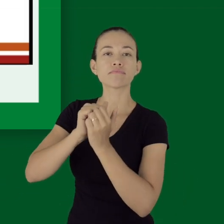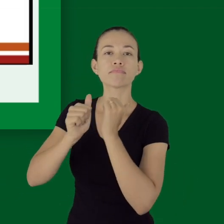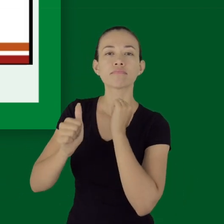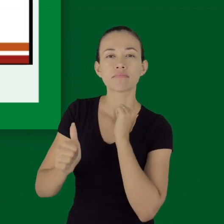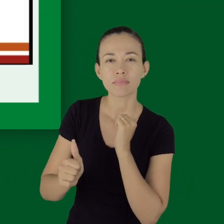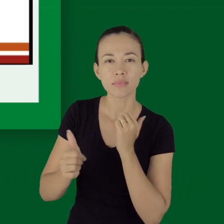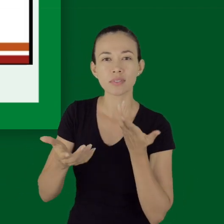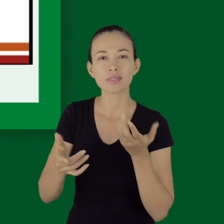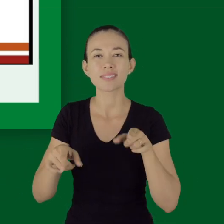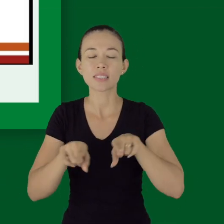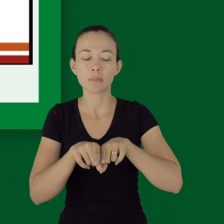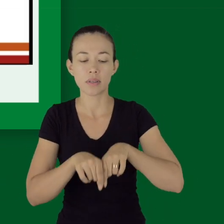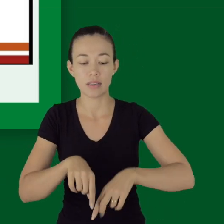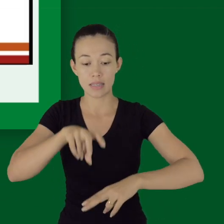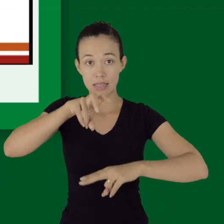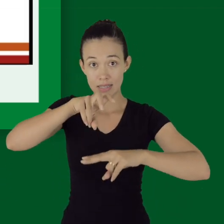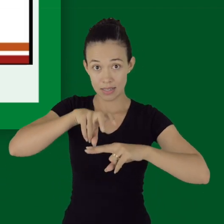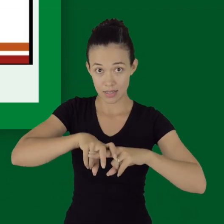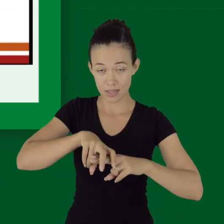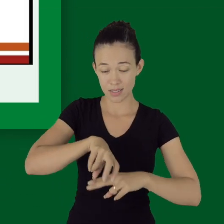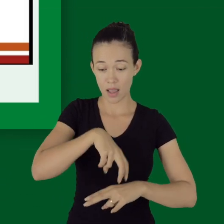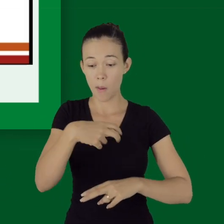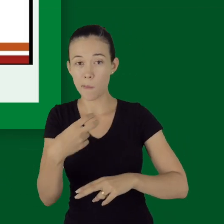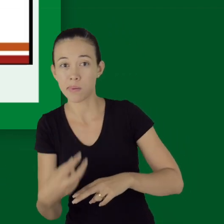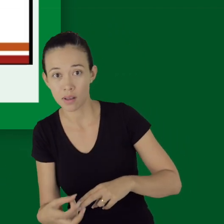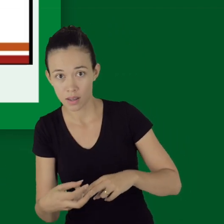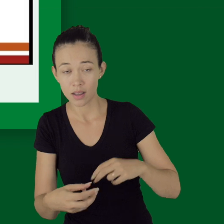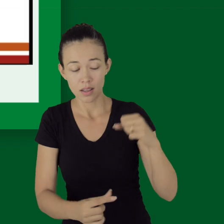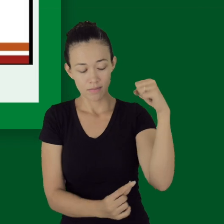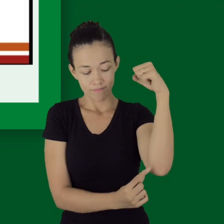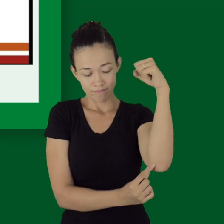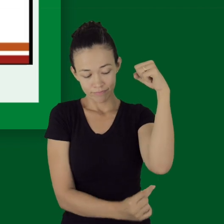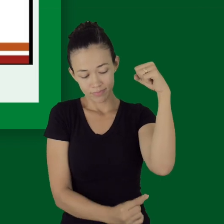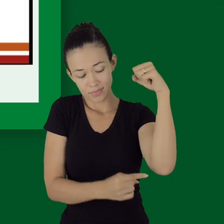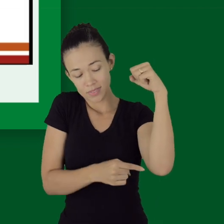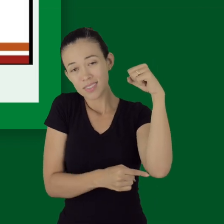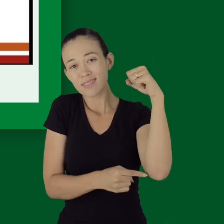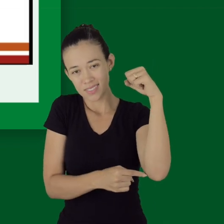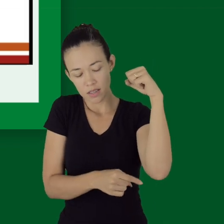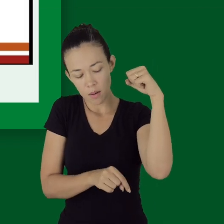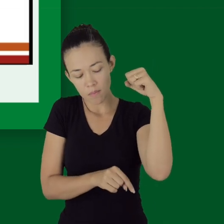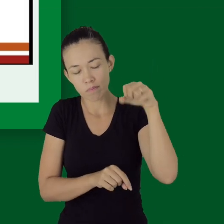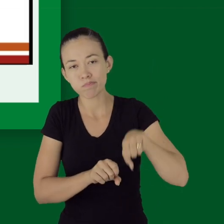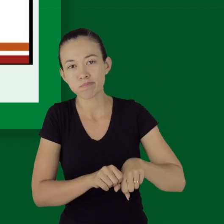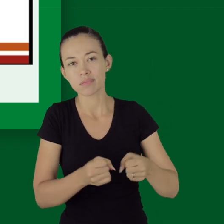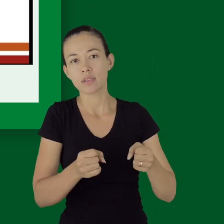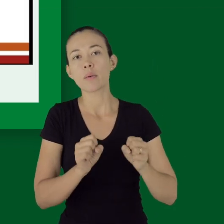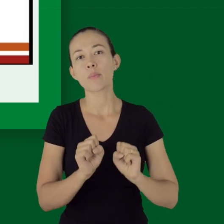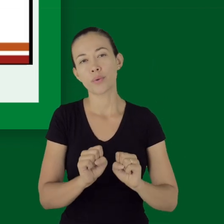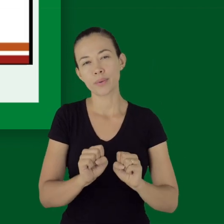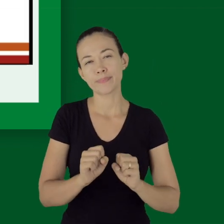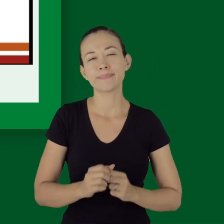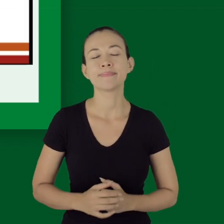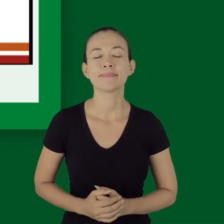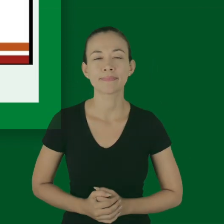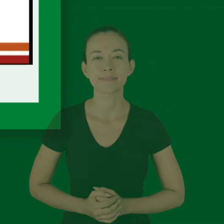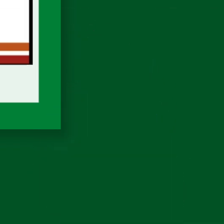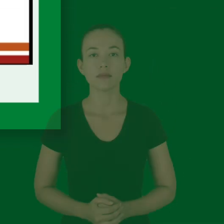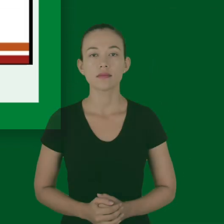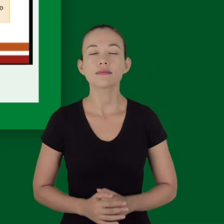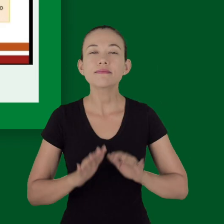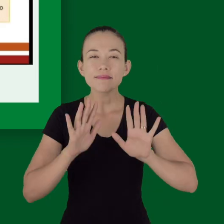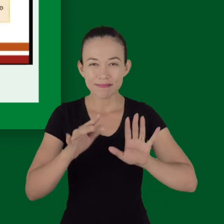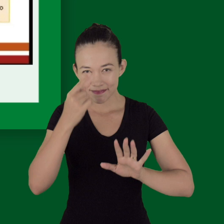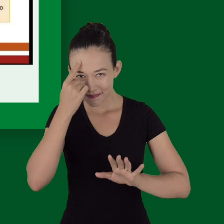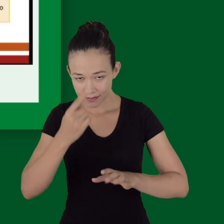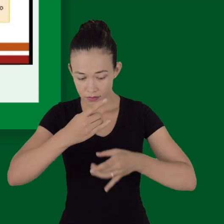né? Aquelas posições de queda sentada, né? Onde o paciente que cai sentado, ocorre muito fratura do cóccix, né?